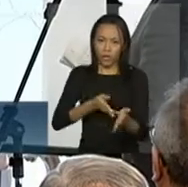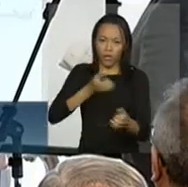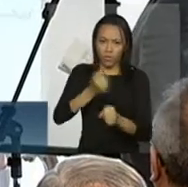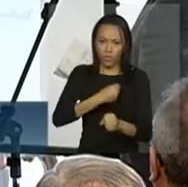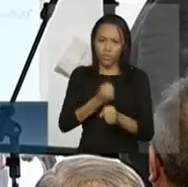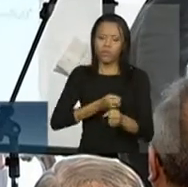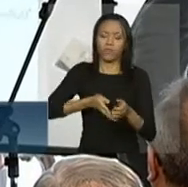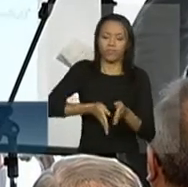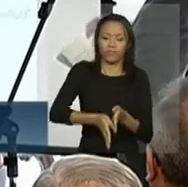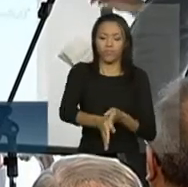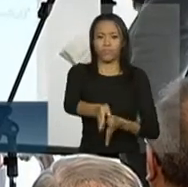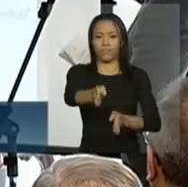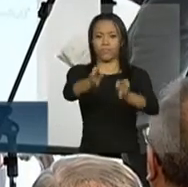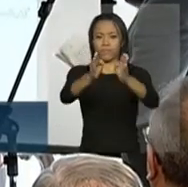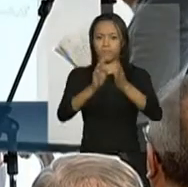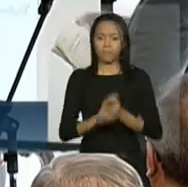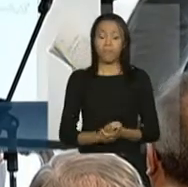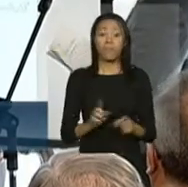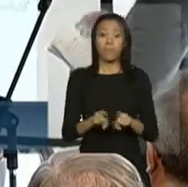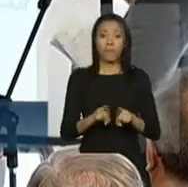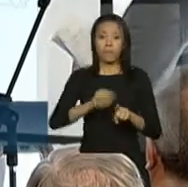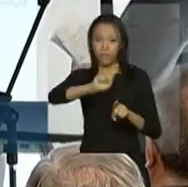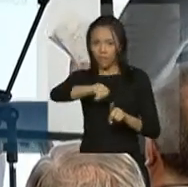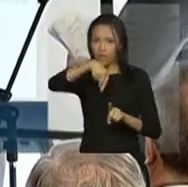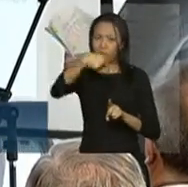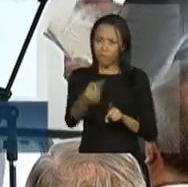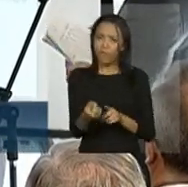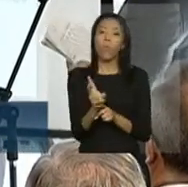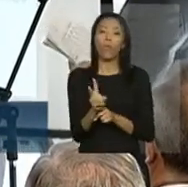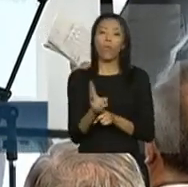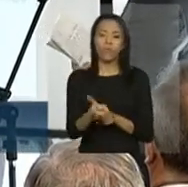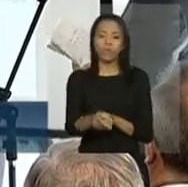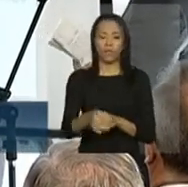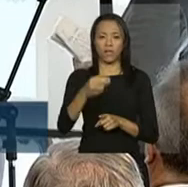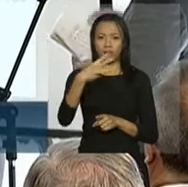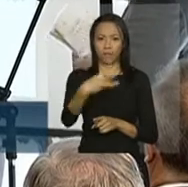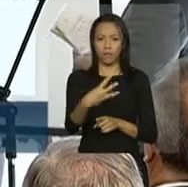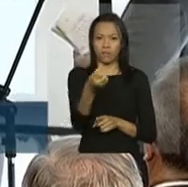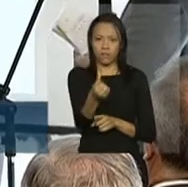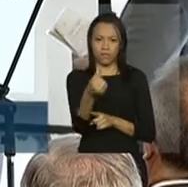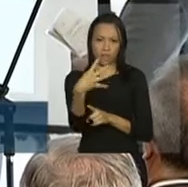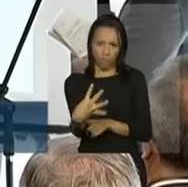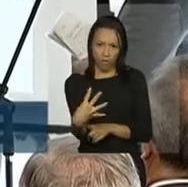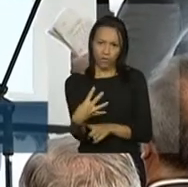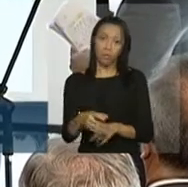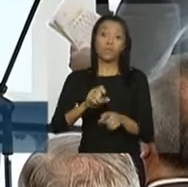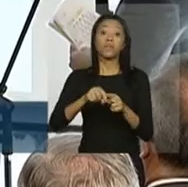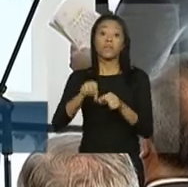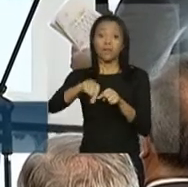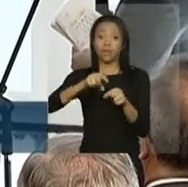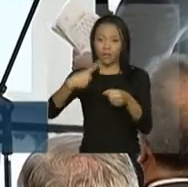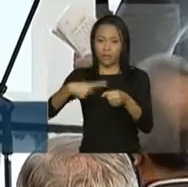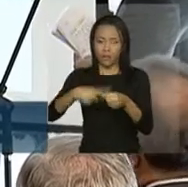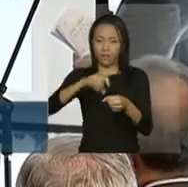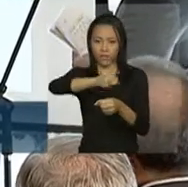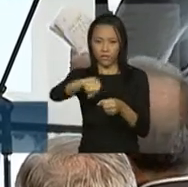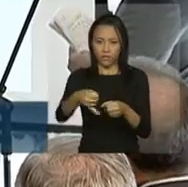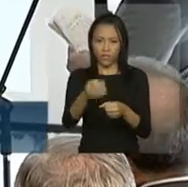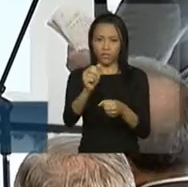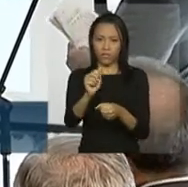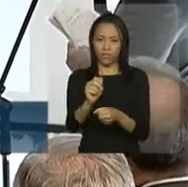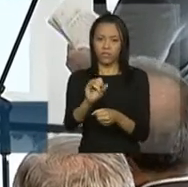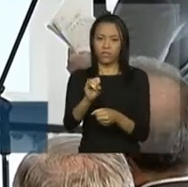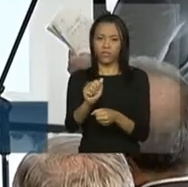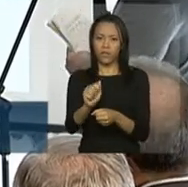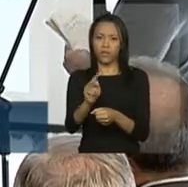Depois, nós vamos ter exatamente a continuidade da 364, saindo de Jataí, encontrando a 153,